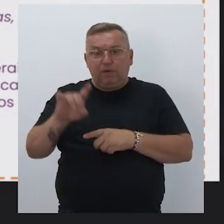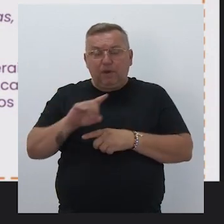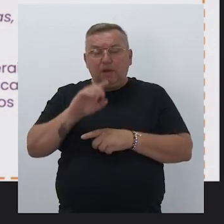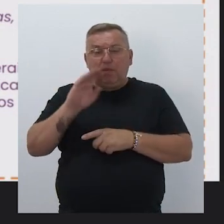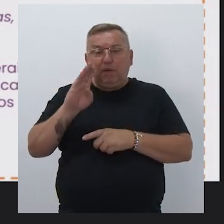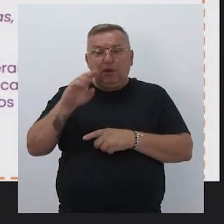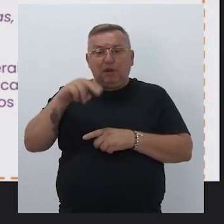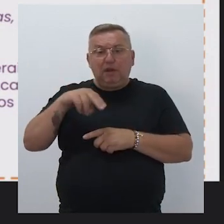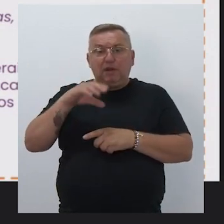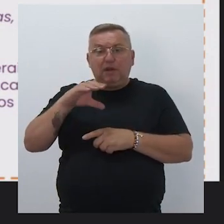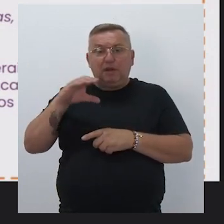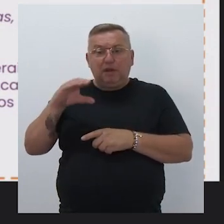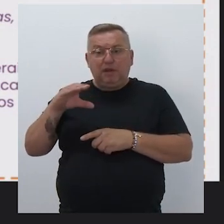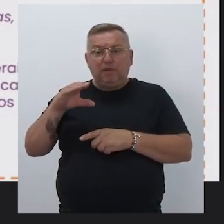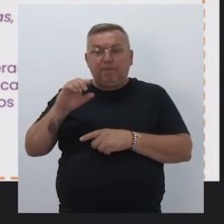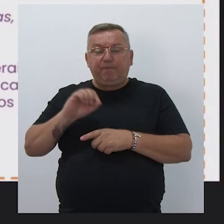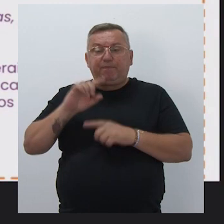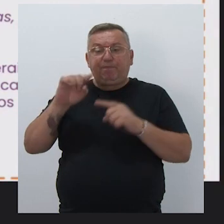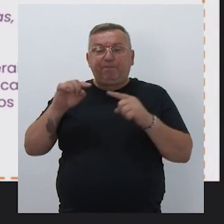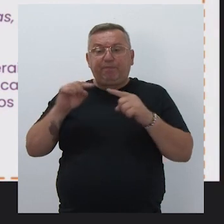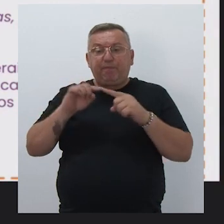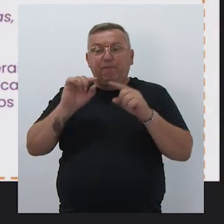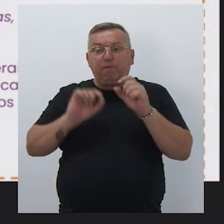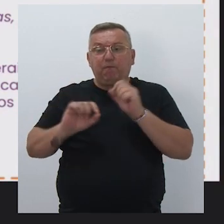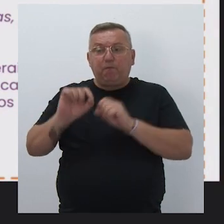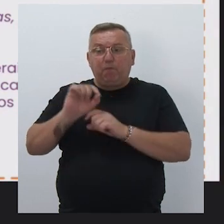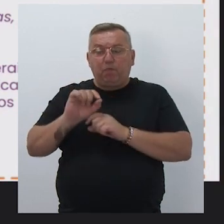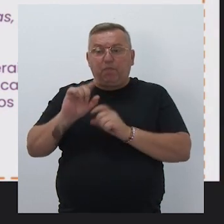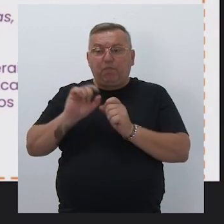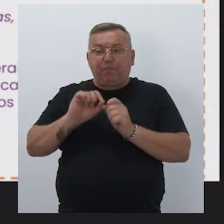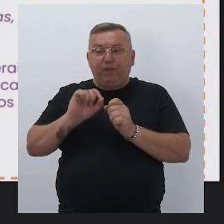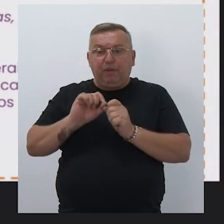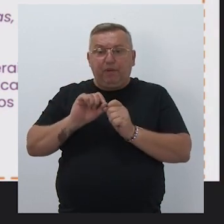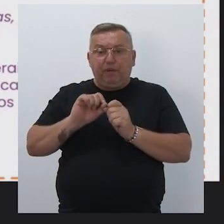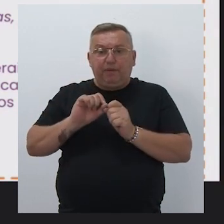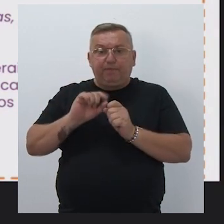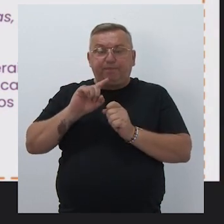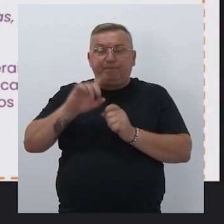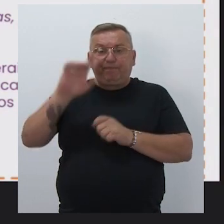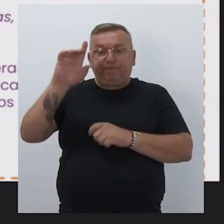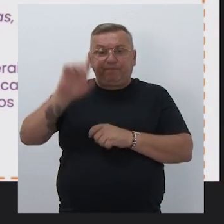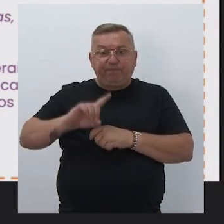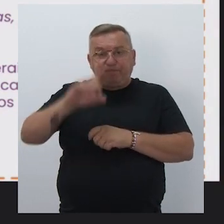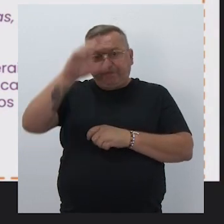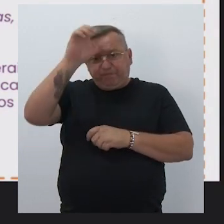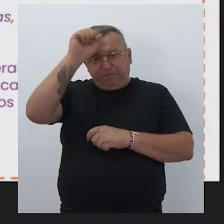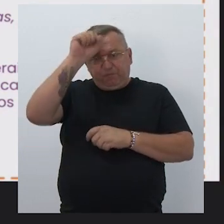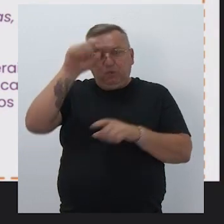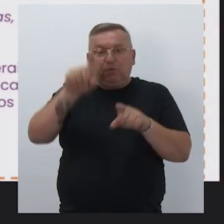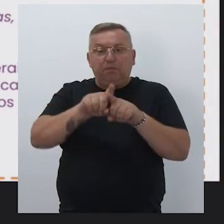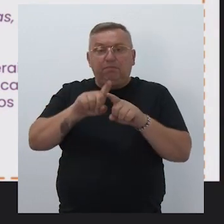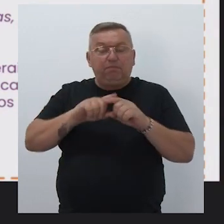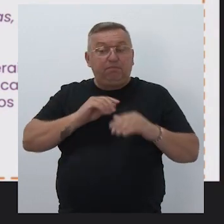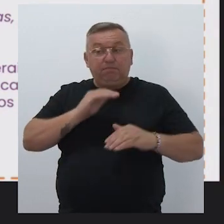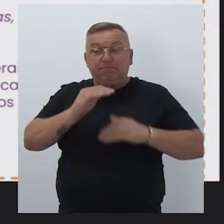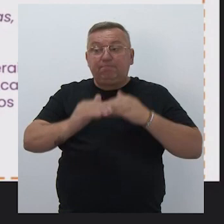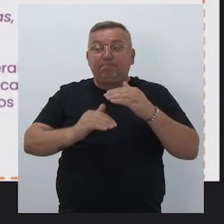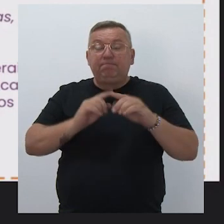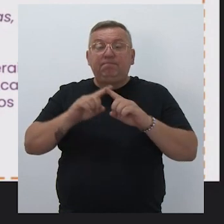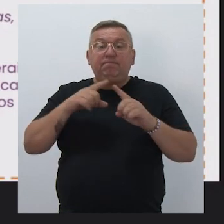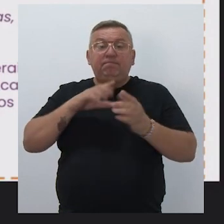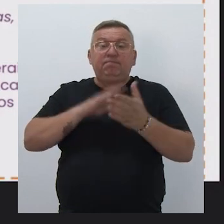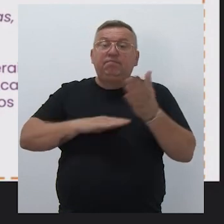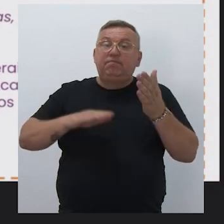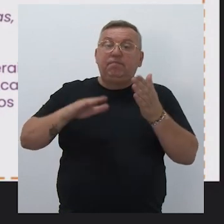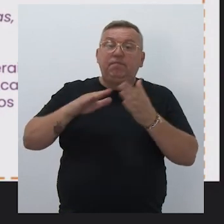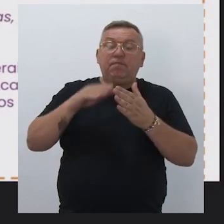BNCC, com a finalidade de fazer com que os direitos de aprendizagem e desenvolvimento de